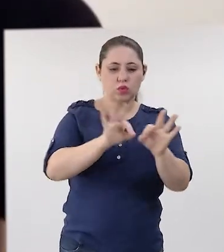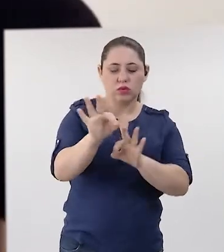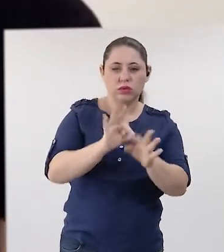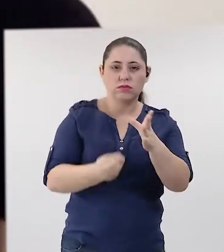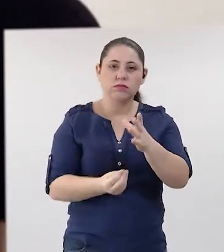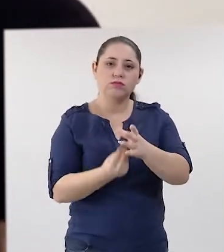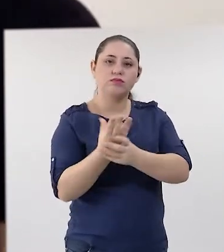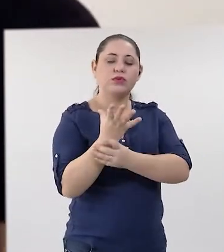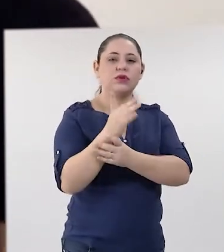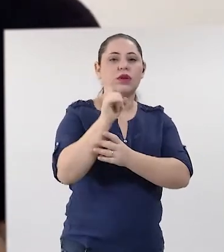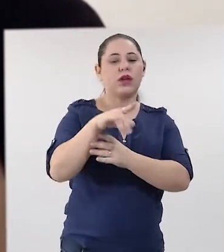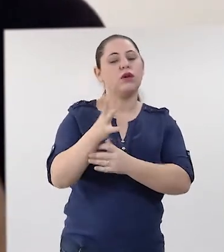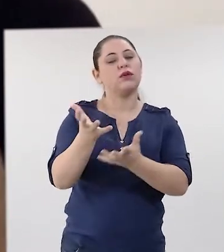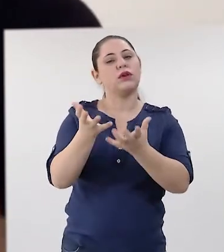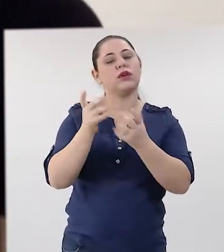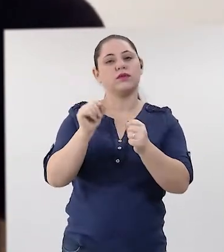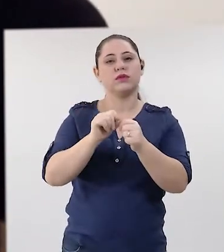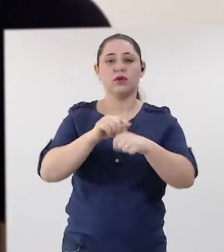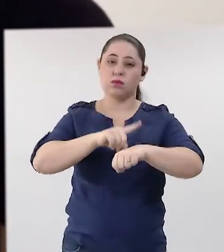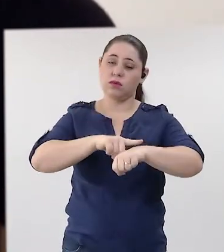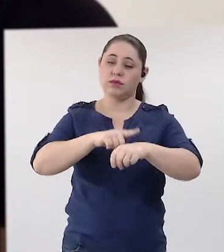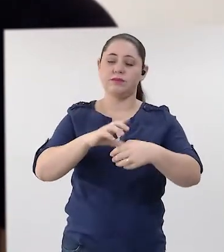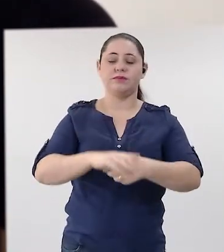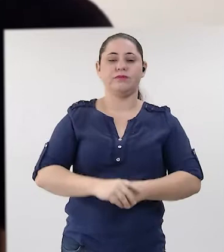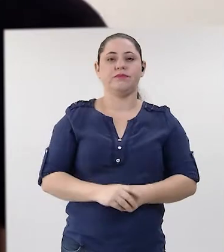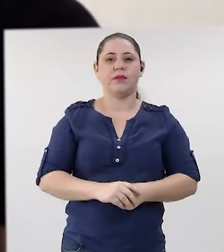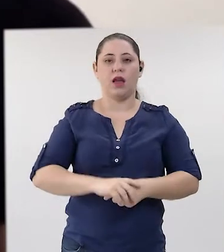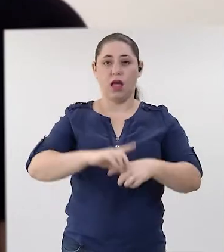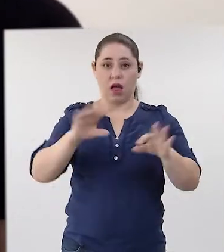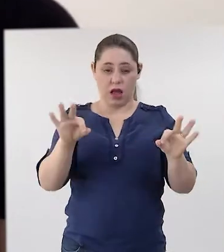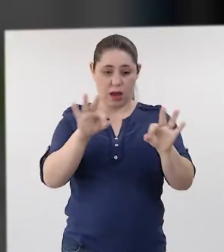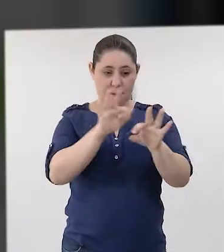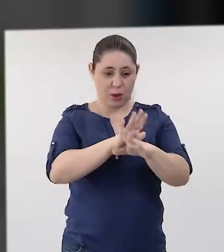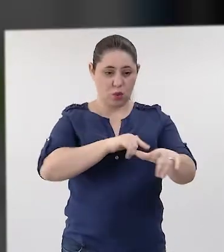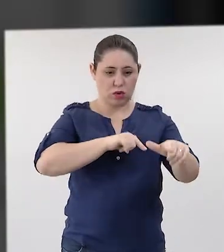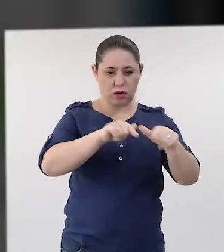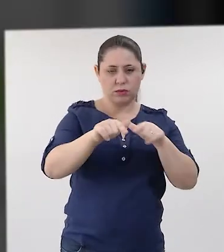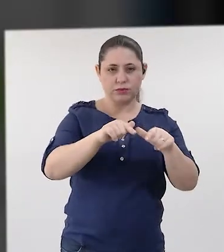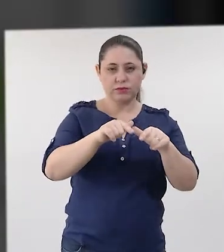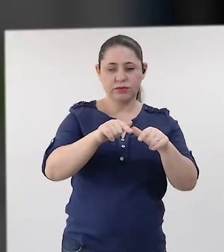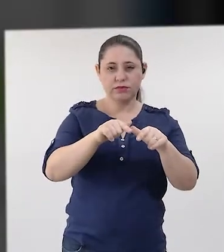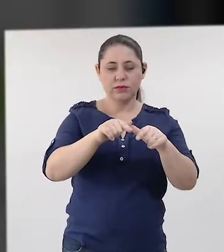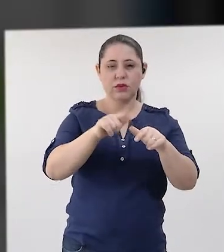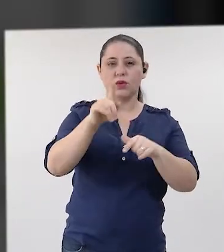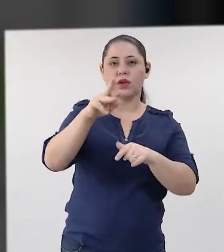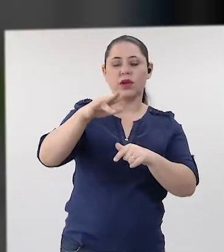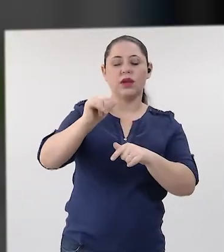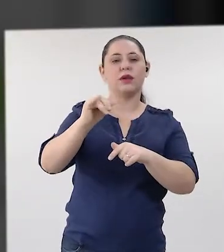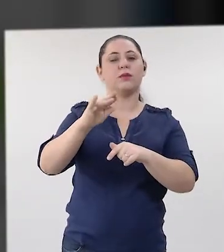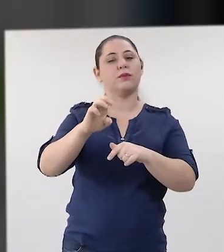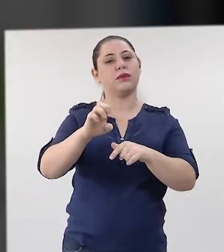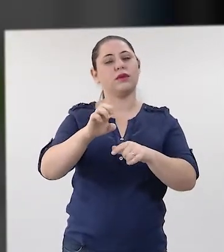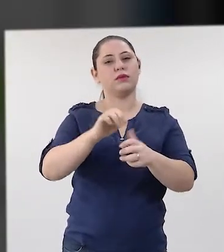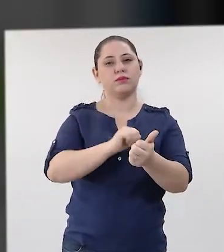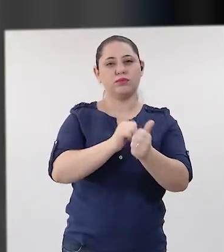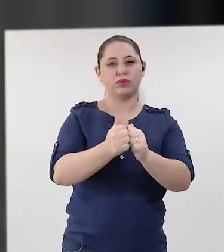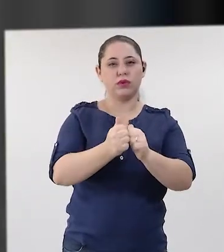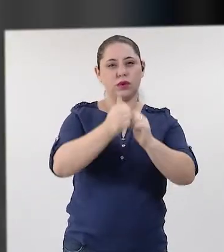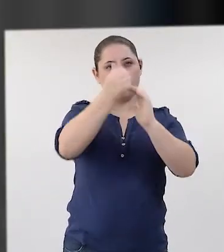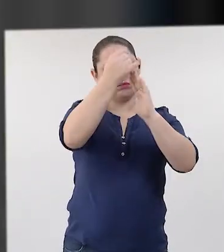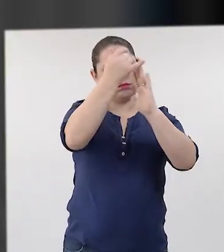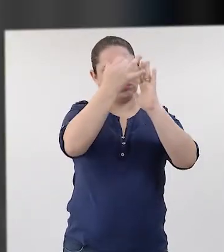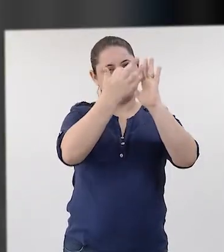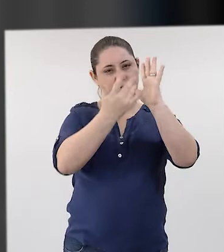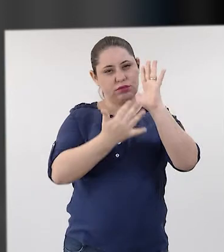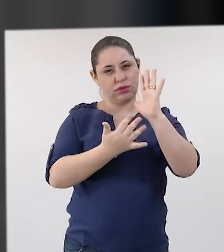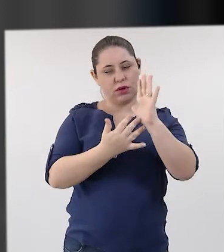conseguirem construir algo legal, que é o que eles queriam fazer no momento. Após os trabalhos, o Game of Students foi